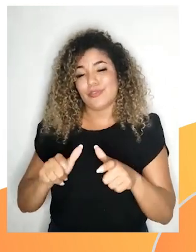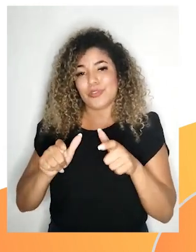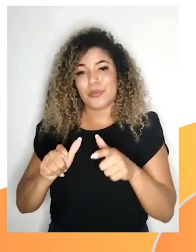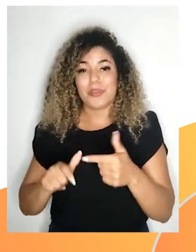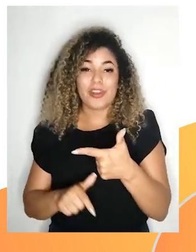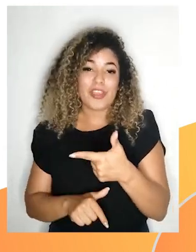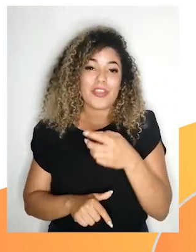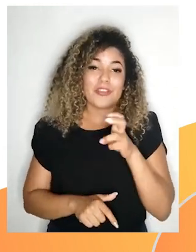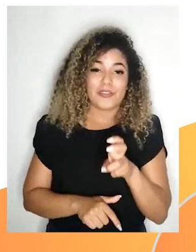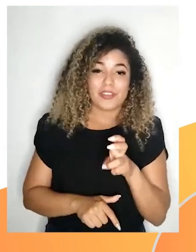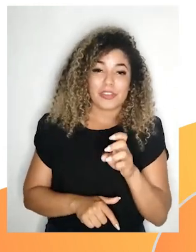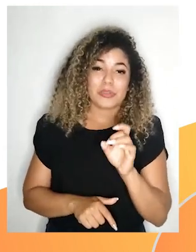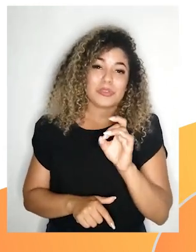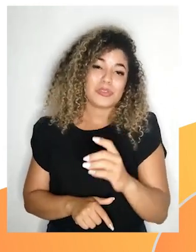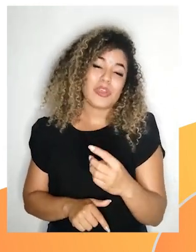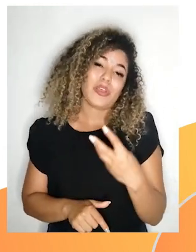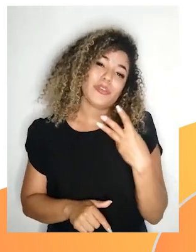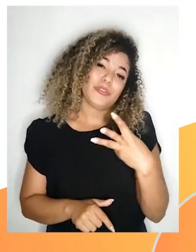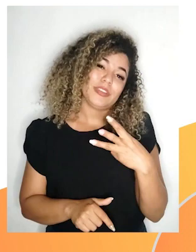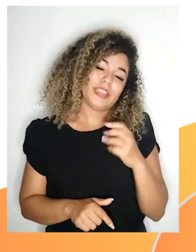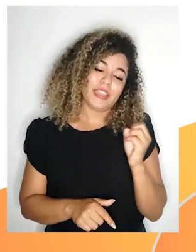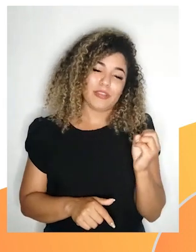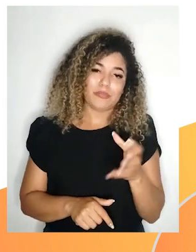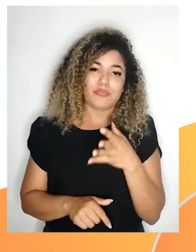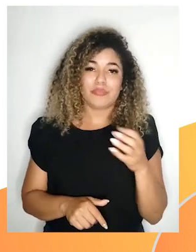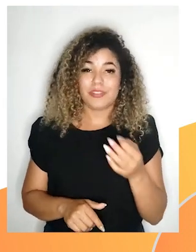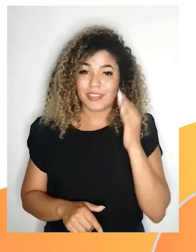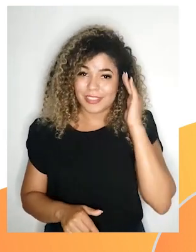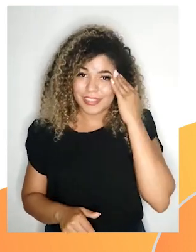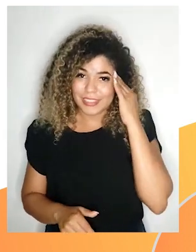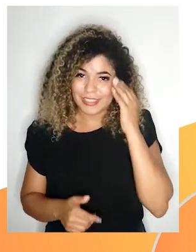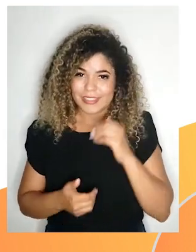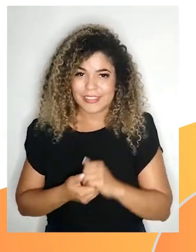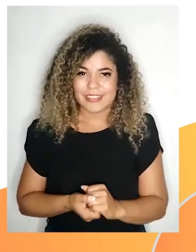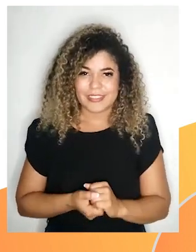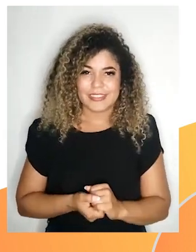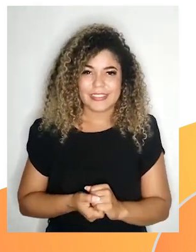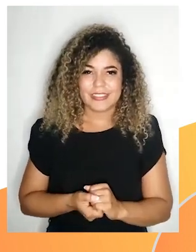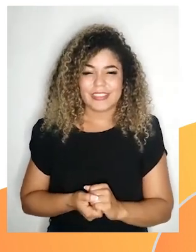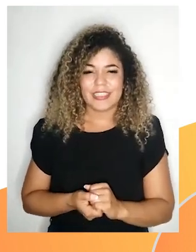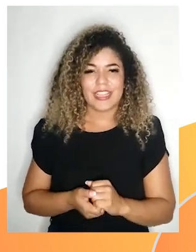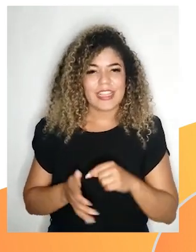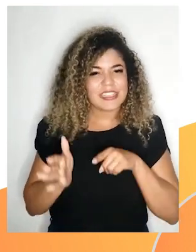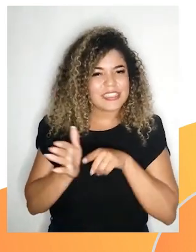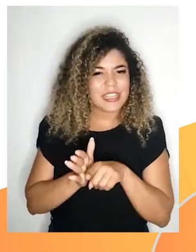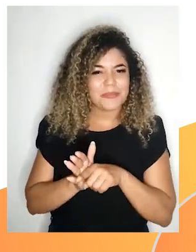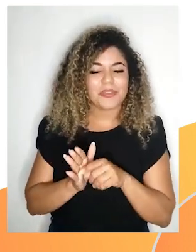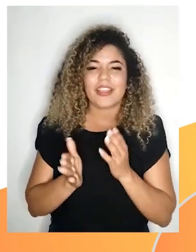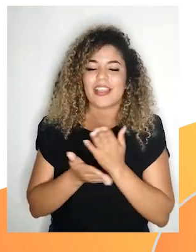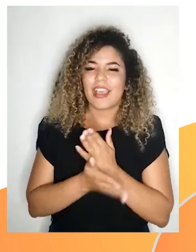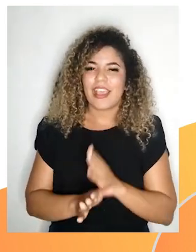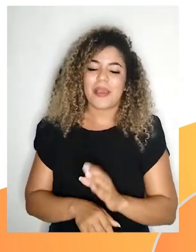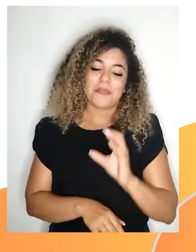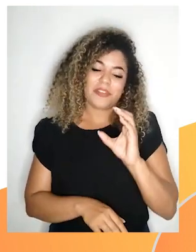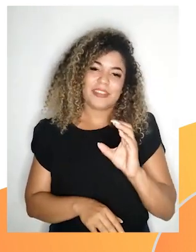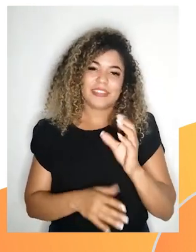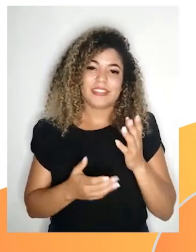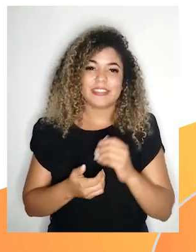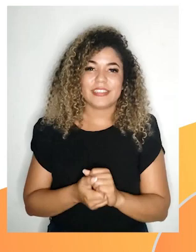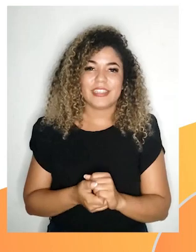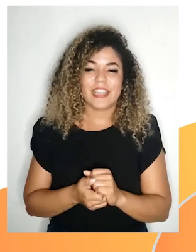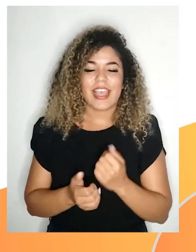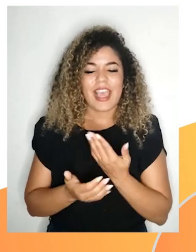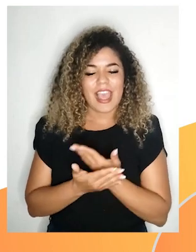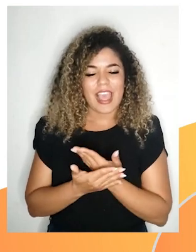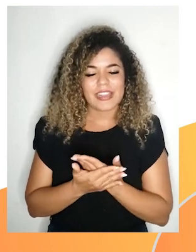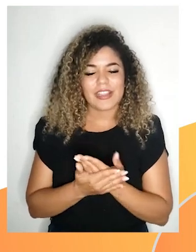com apenas 3 jogadas. Entendido aí, pessoal? Essa questão ela só vai até o item C e a gente vai